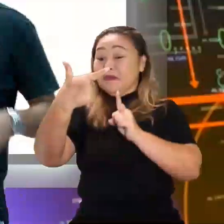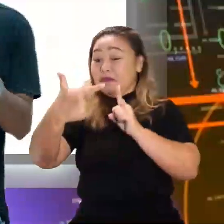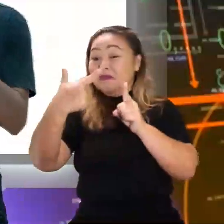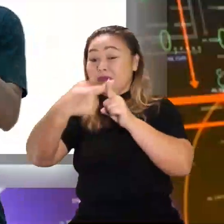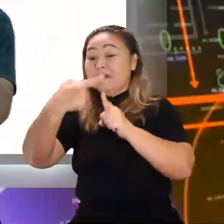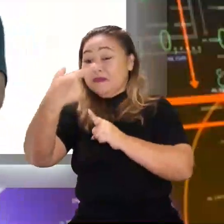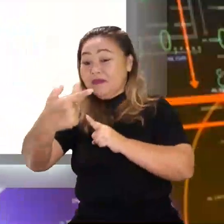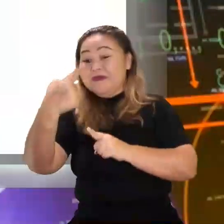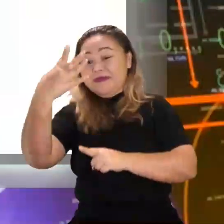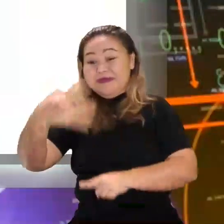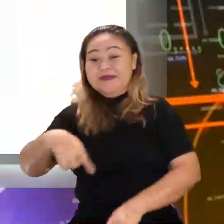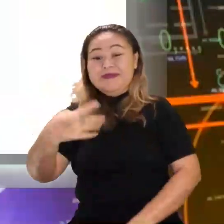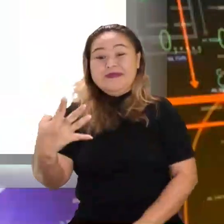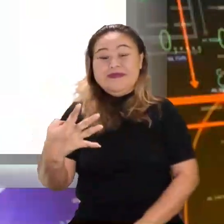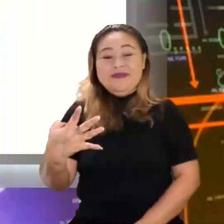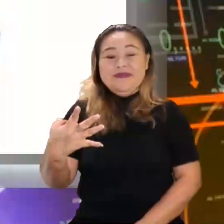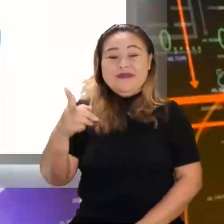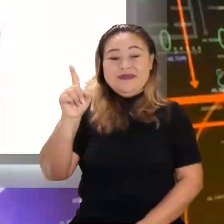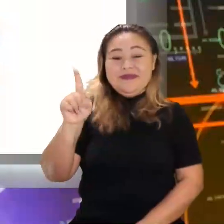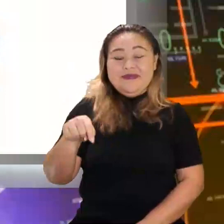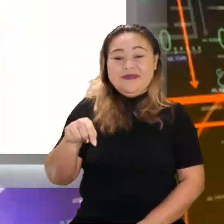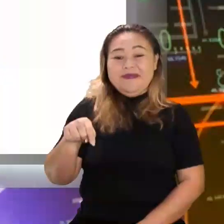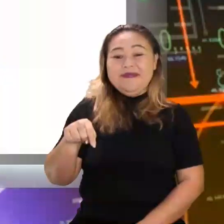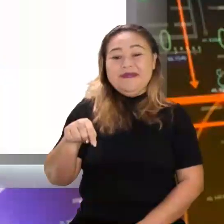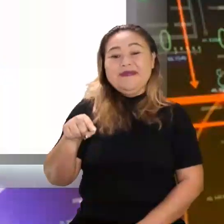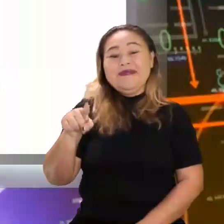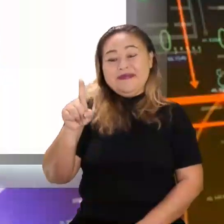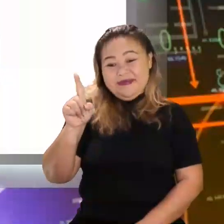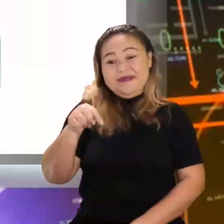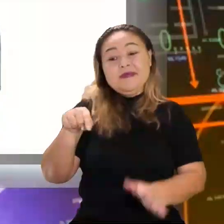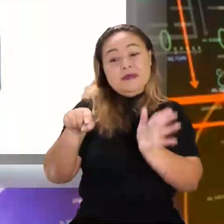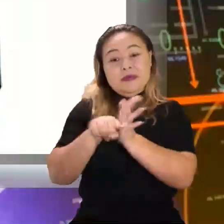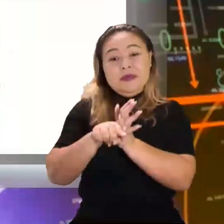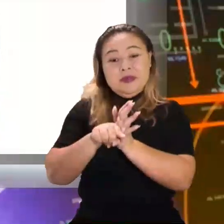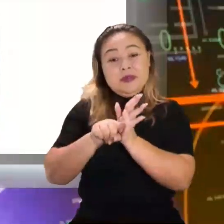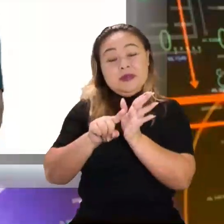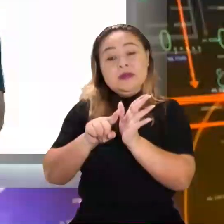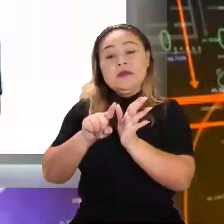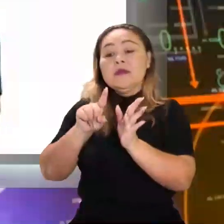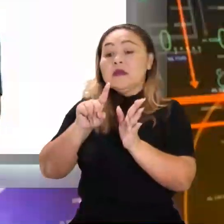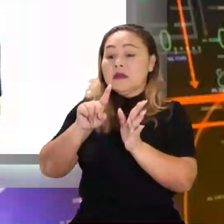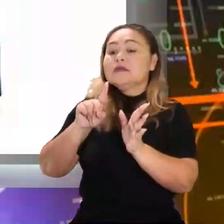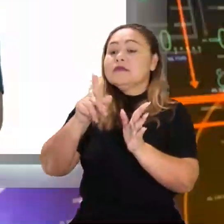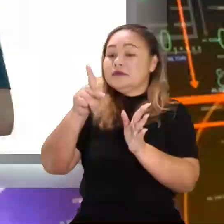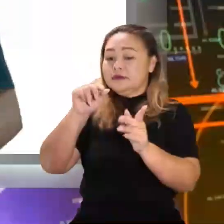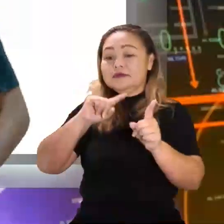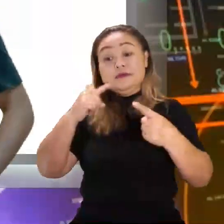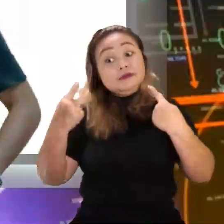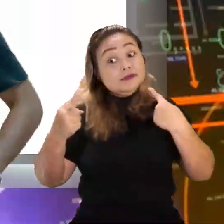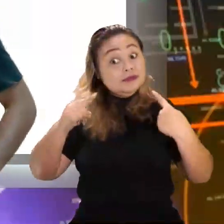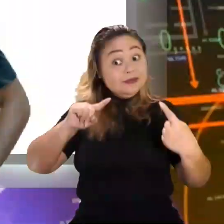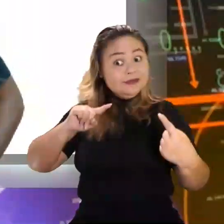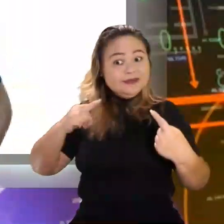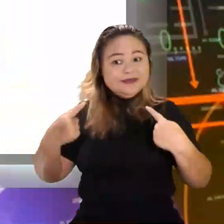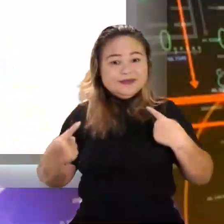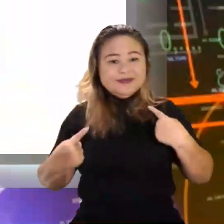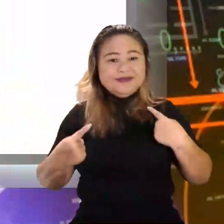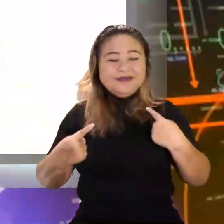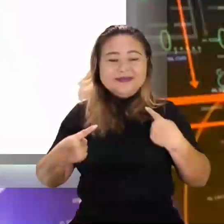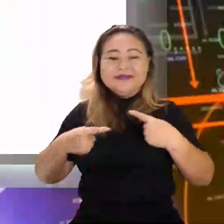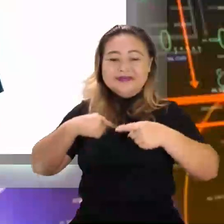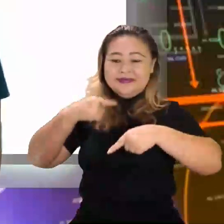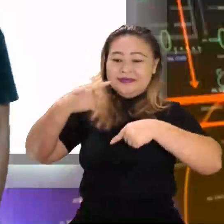Então, então, assim, uma coisa. Nossa razão é negativa. Menos 2 é negativo? Negativo. Então é uma PG alternante? Alternante. E aí você vai